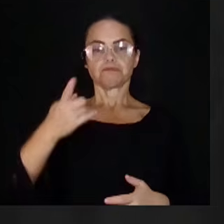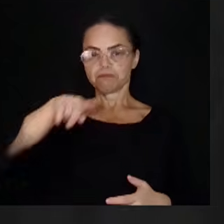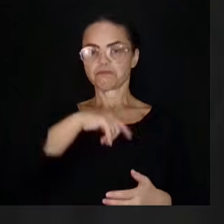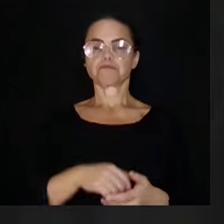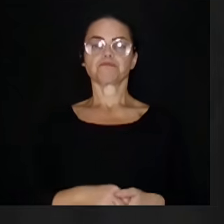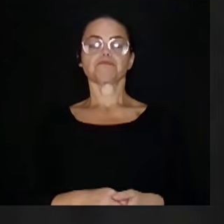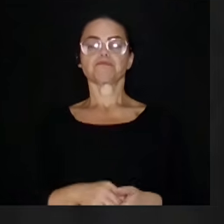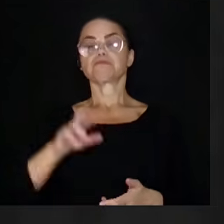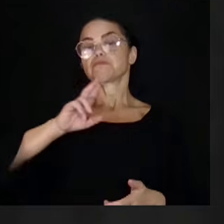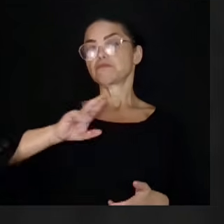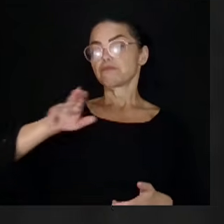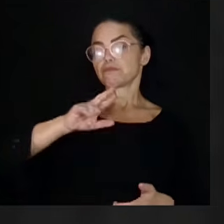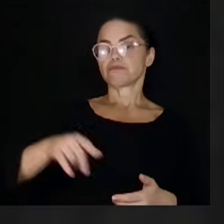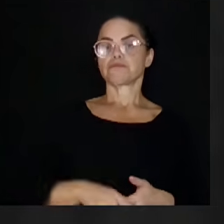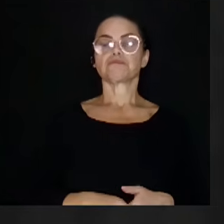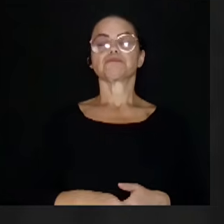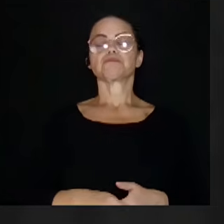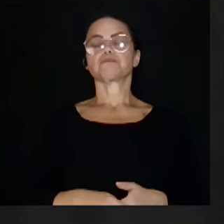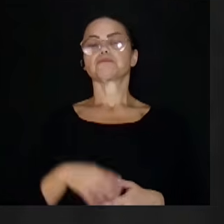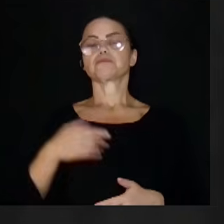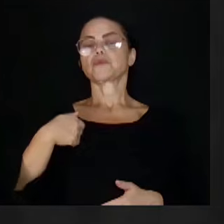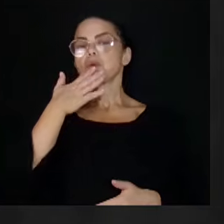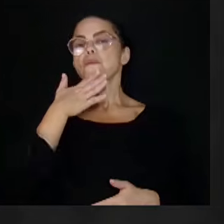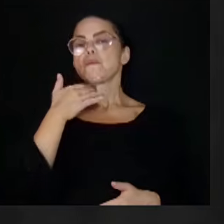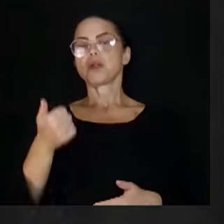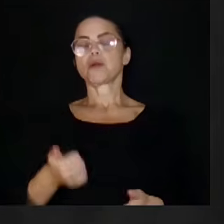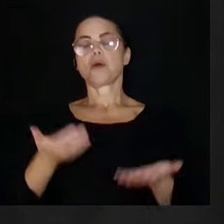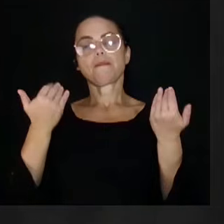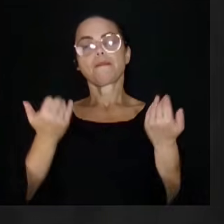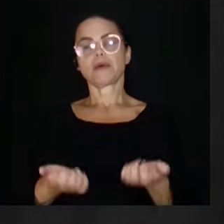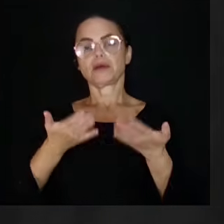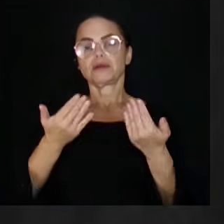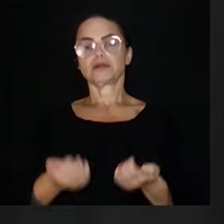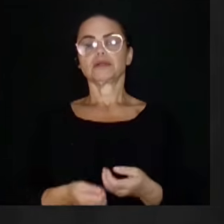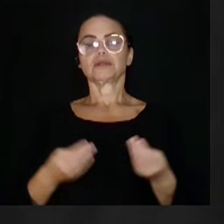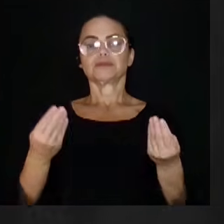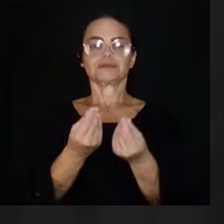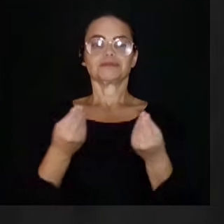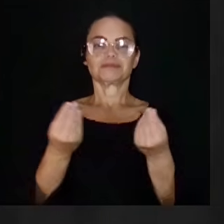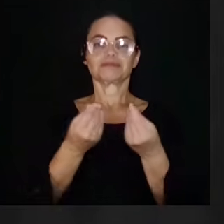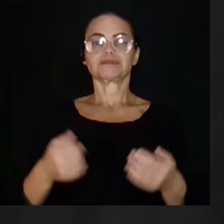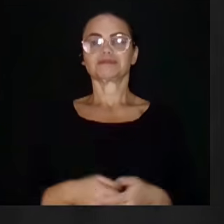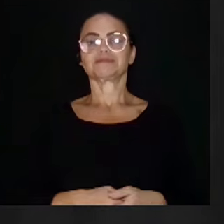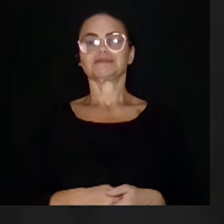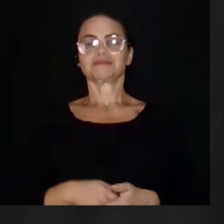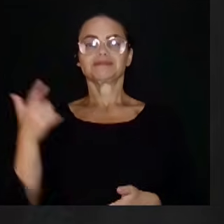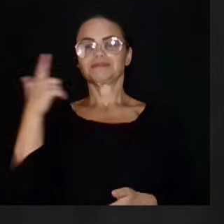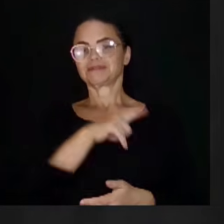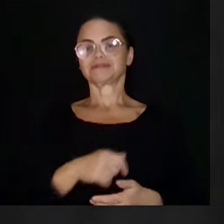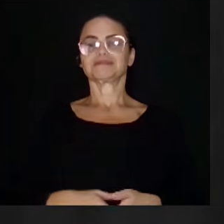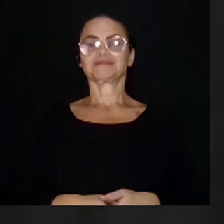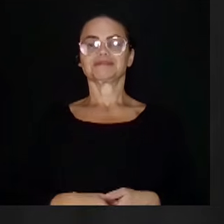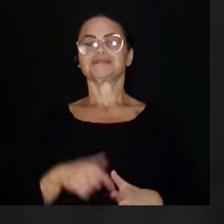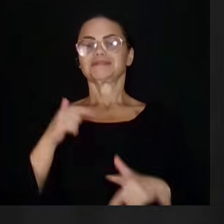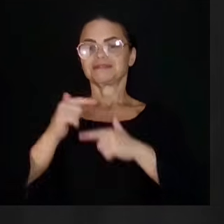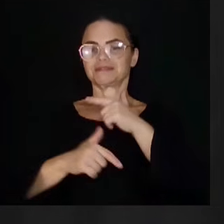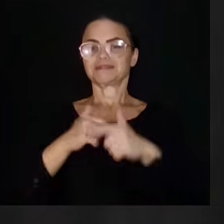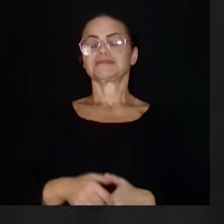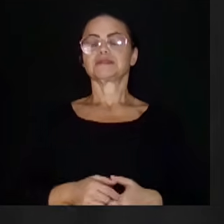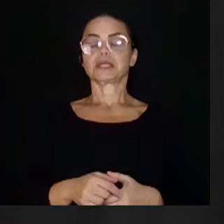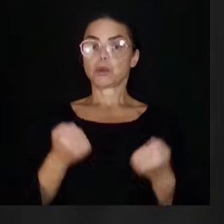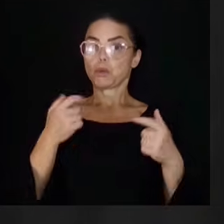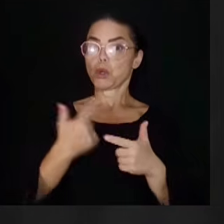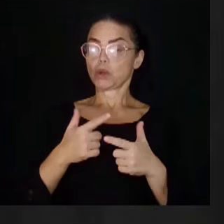eu acho que fica tudo mais leve, porque quando a gente faz com qualidade, a gente consegue dar conta do trabalho, porque ele é pesado, né? Não é